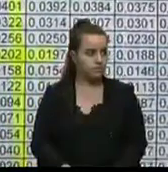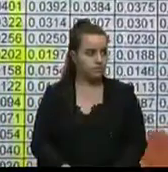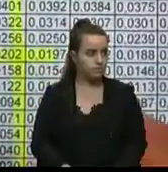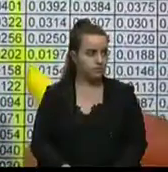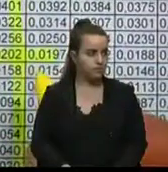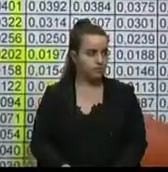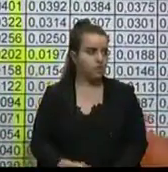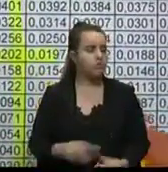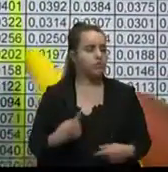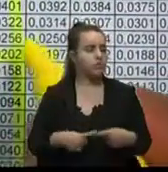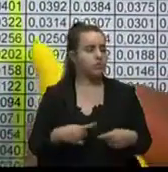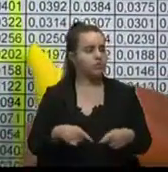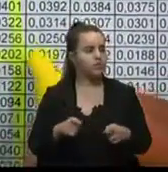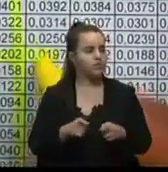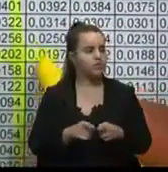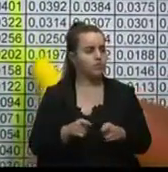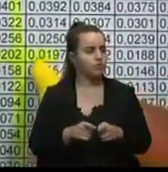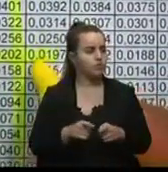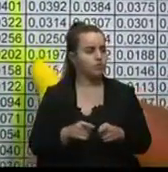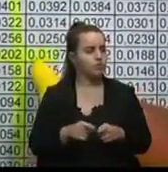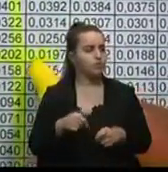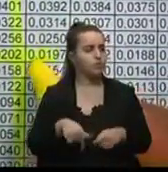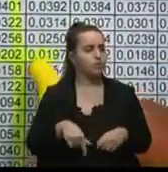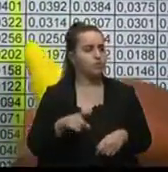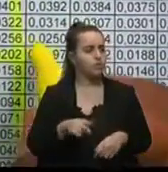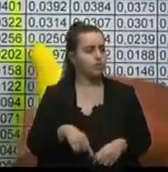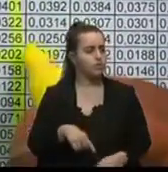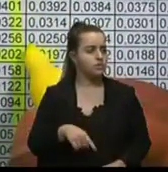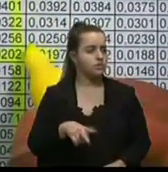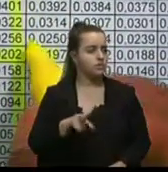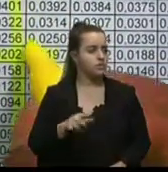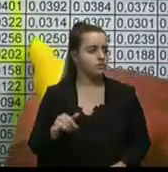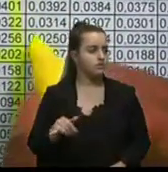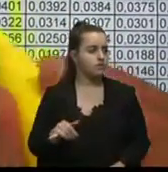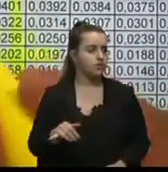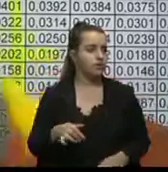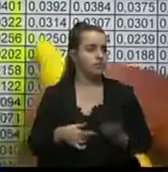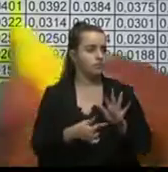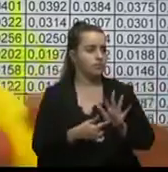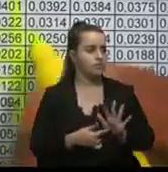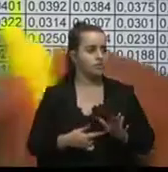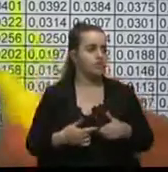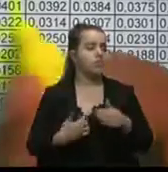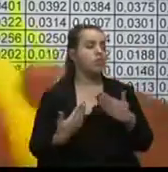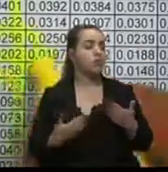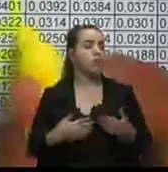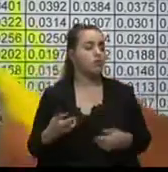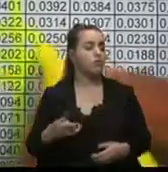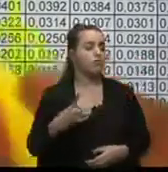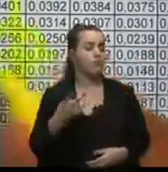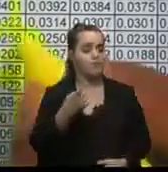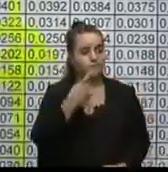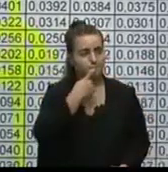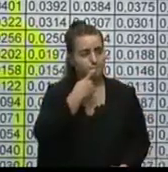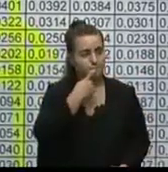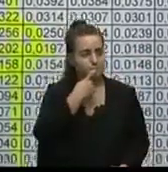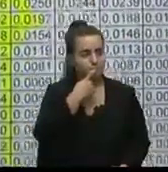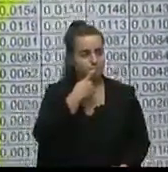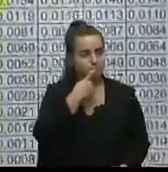E por que eu faço esse cruzamento? Porque é esse cruzamento que irá nos determinar o valor mais próximo